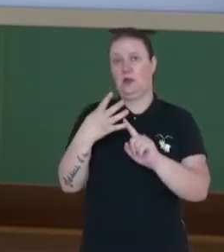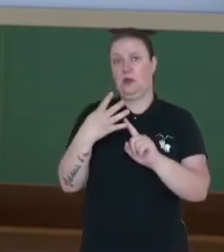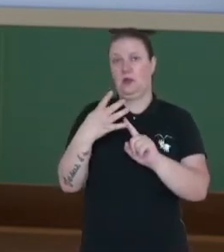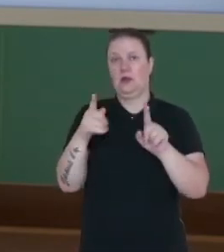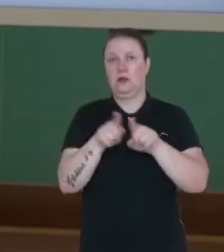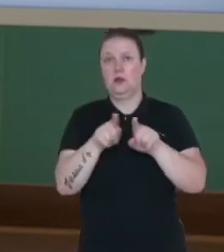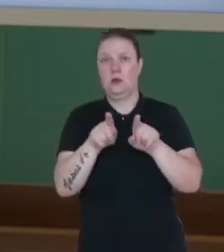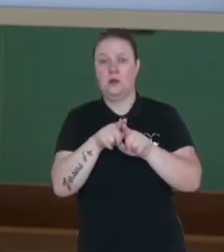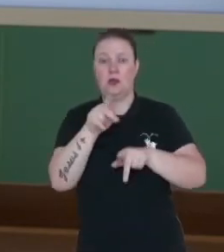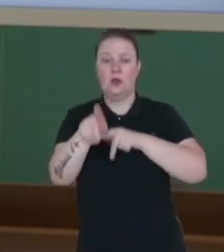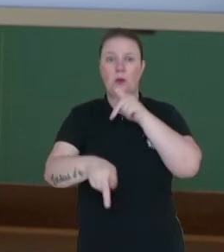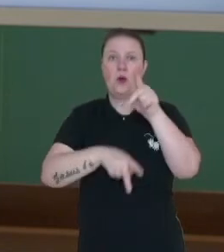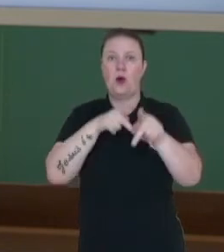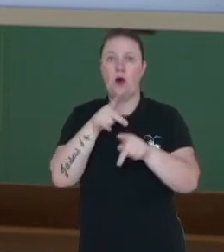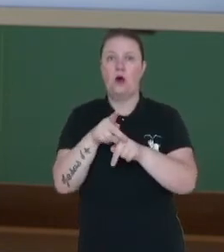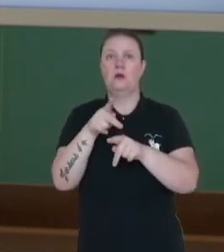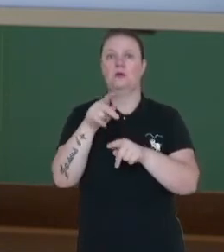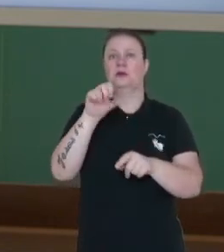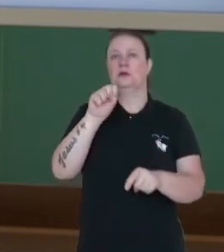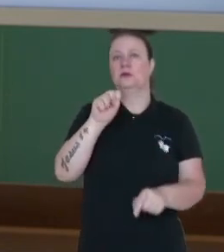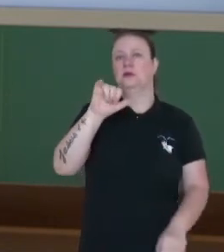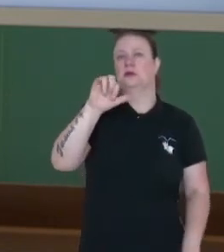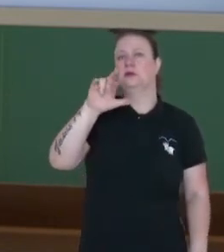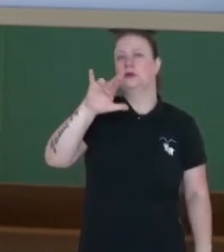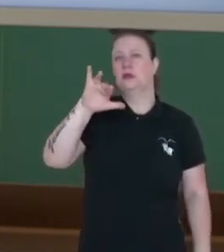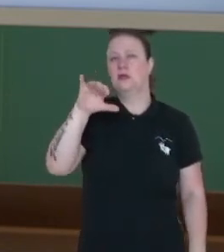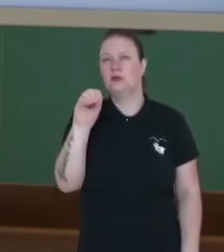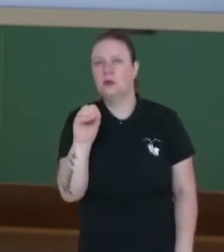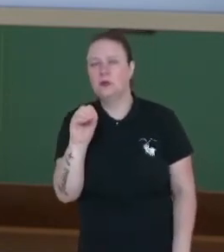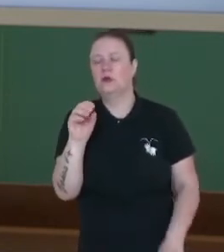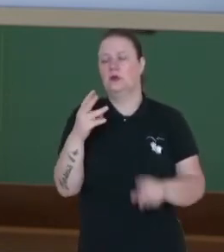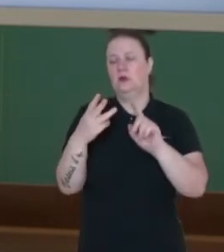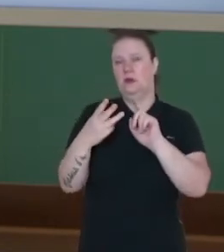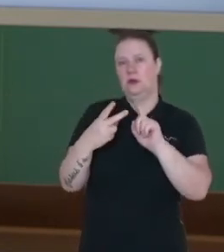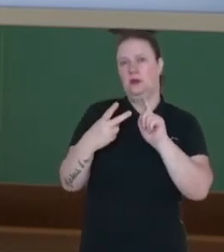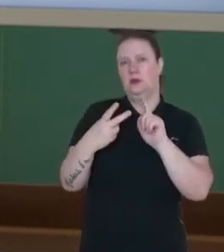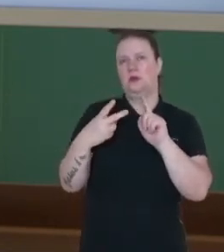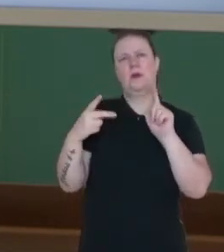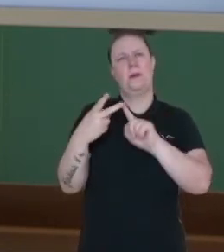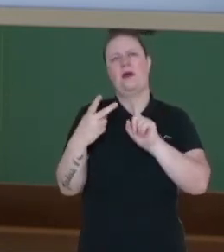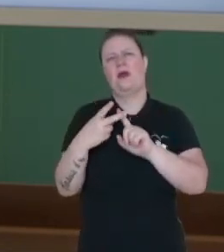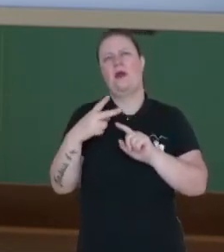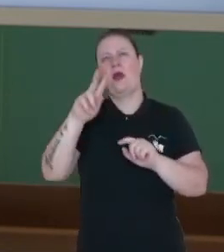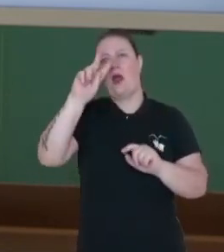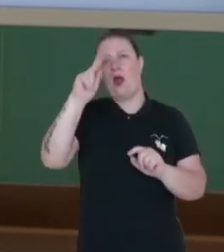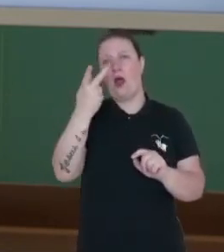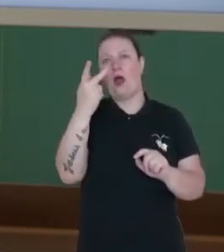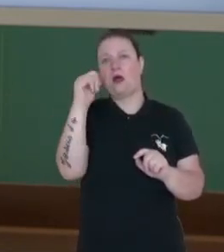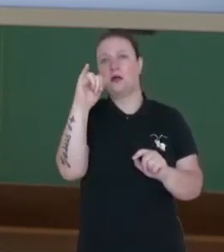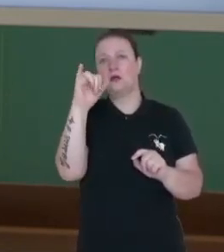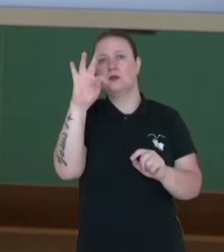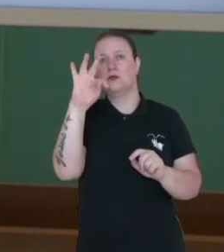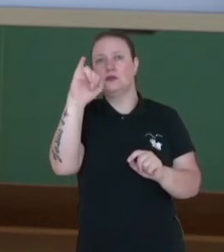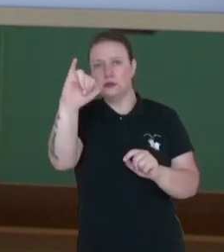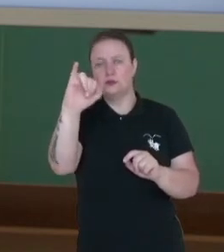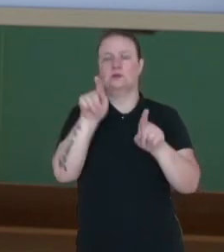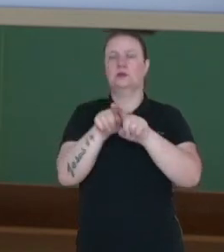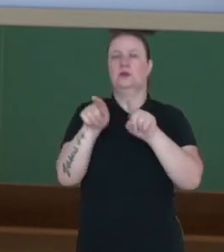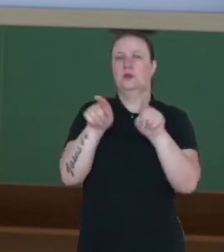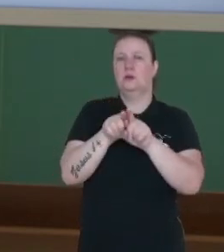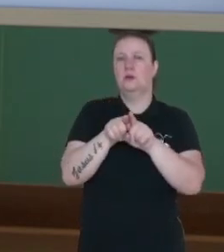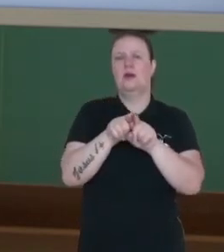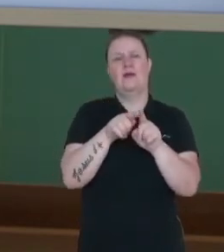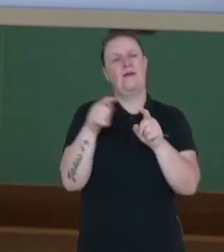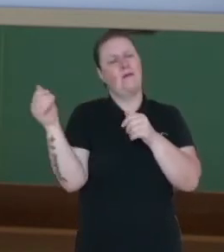povos refugiados como sírios, haitianos, os japoneses no início do século XX, que